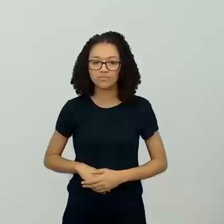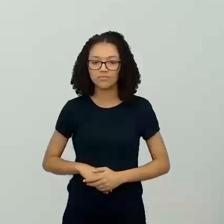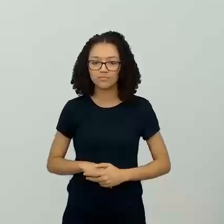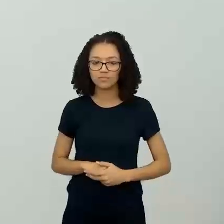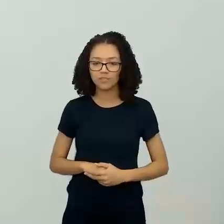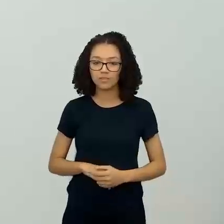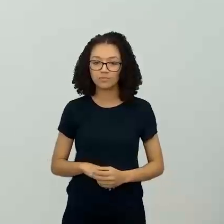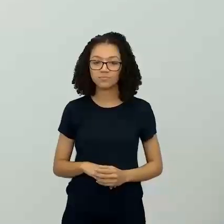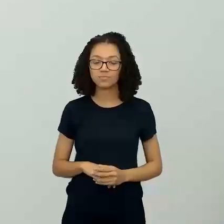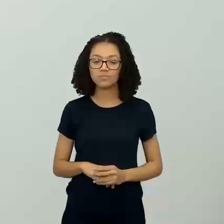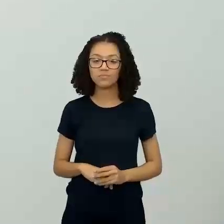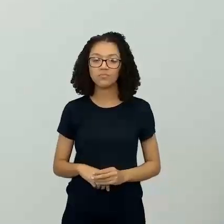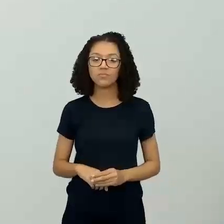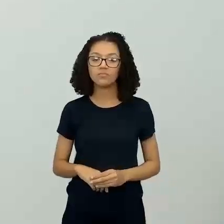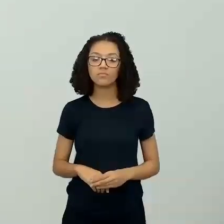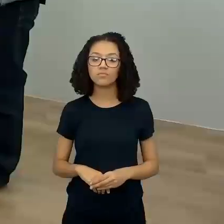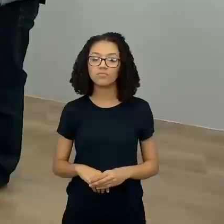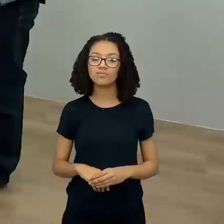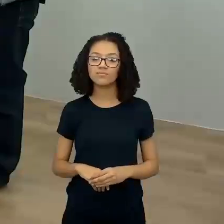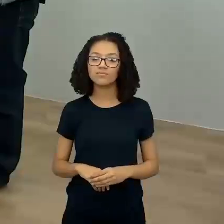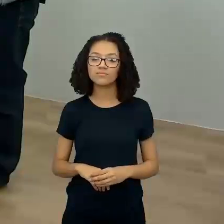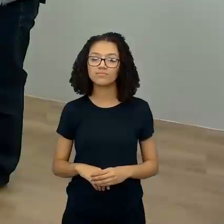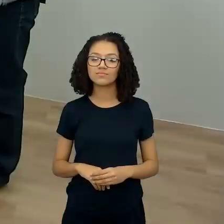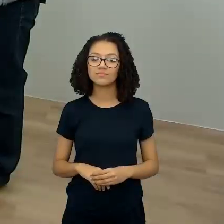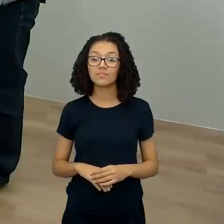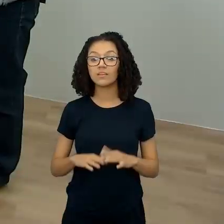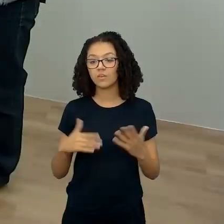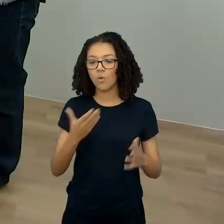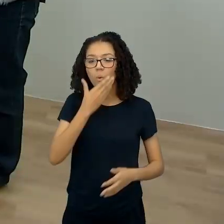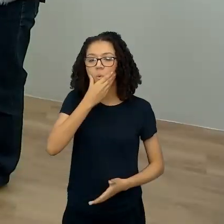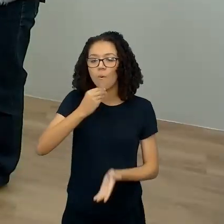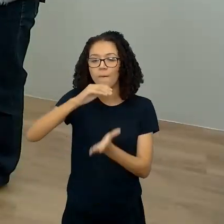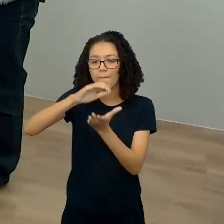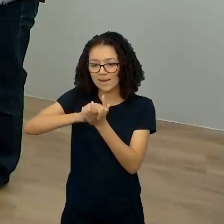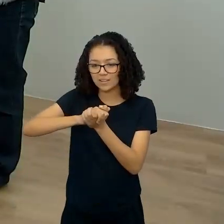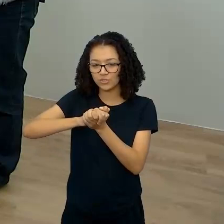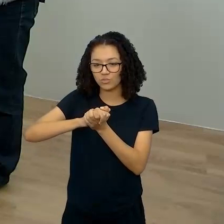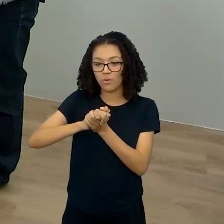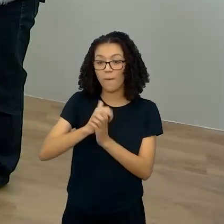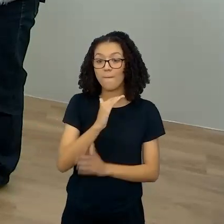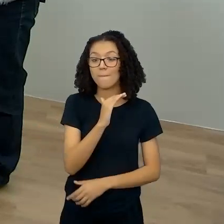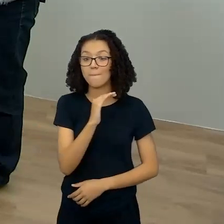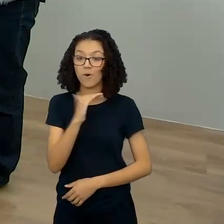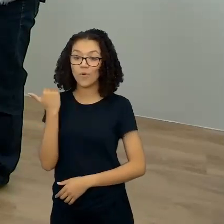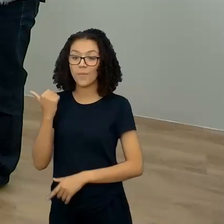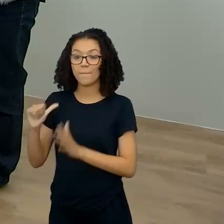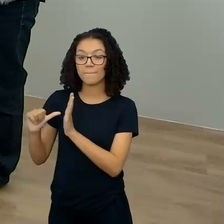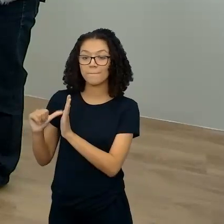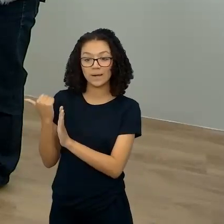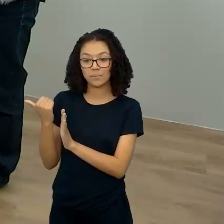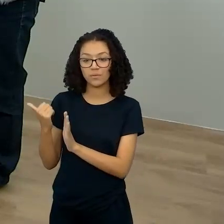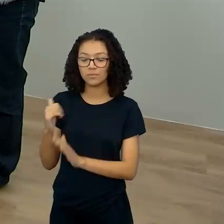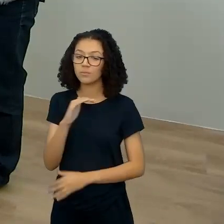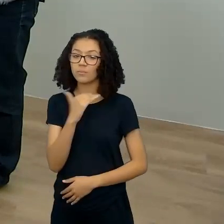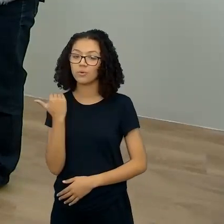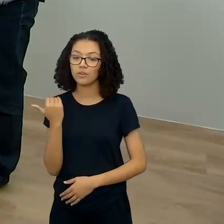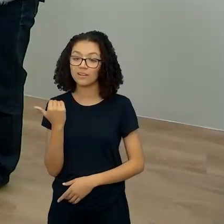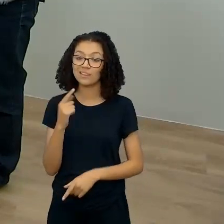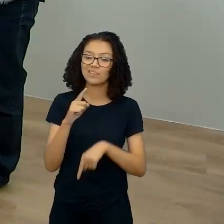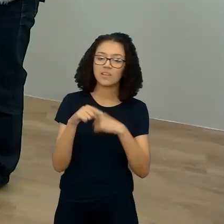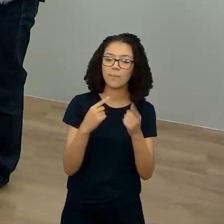esse foco, mas continua. É que o marido dela faleceu, né? Primeiro do que ela. E ela teve um envolvimento